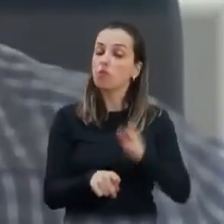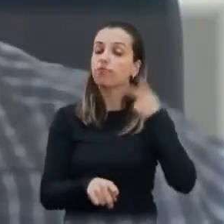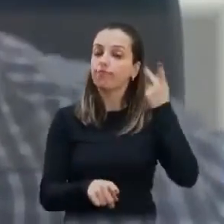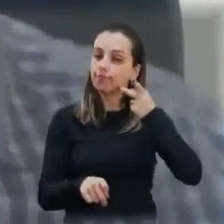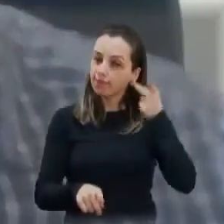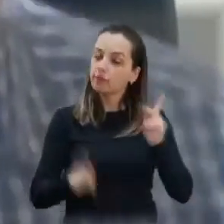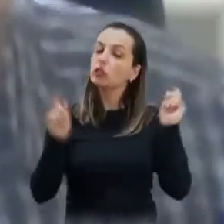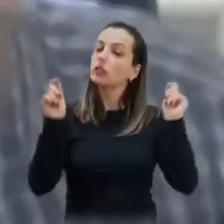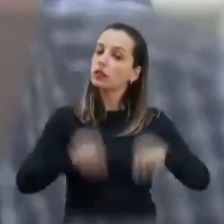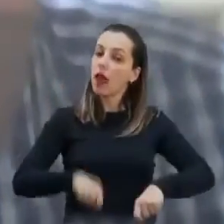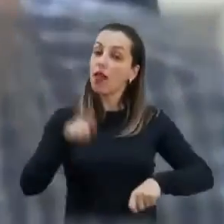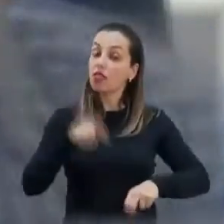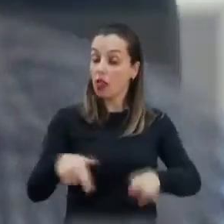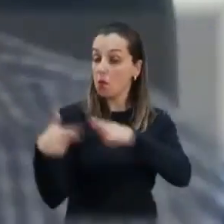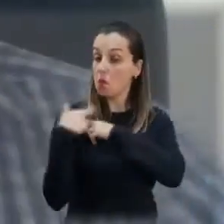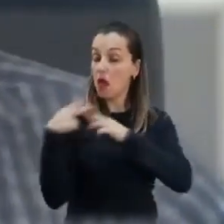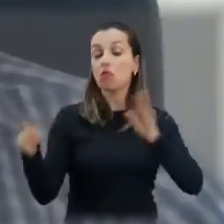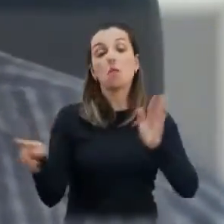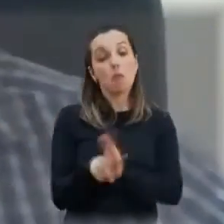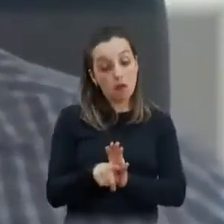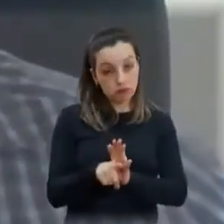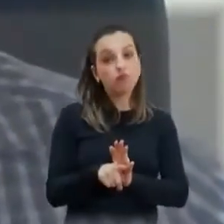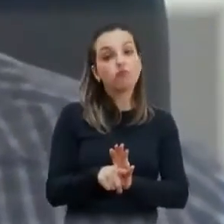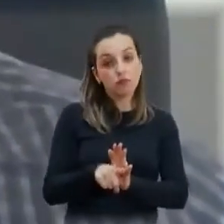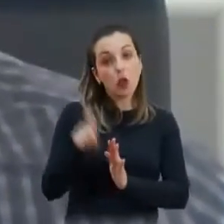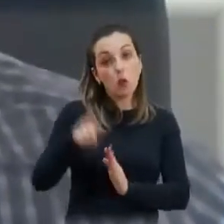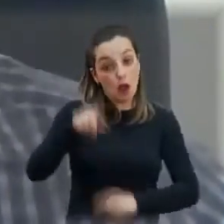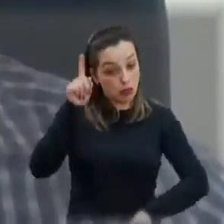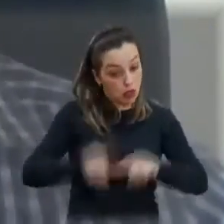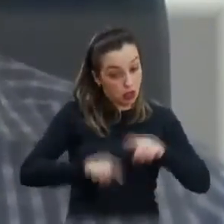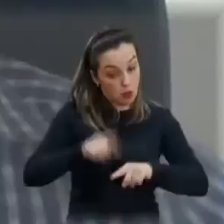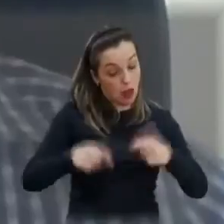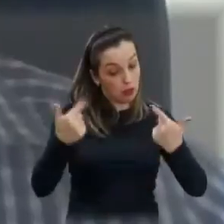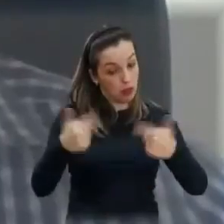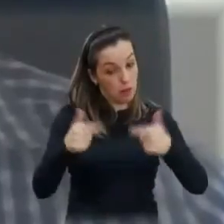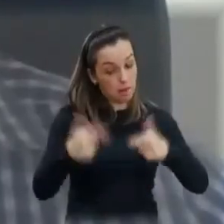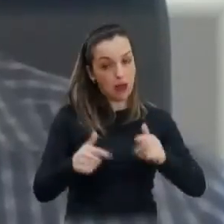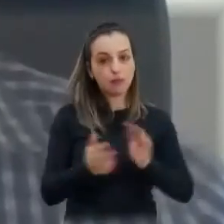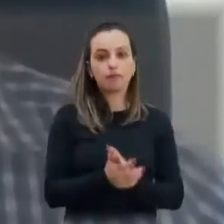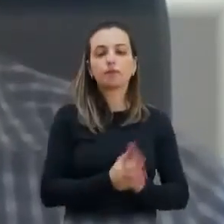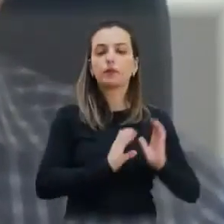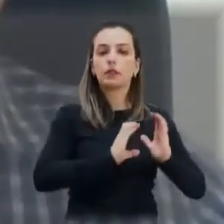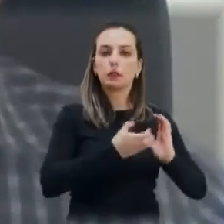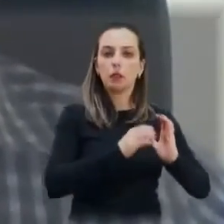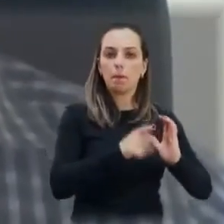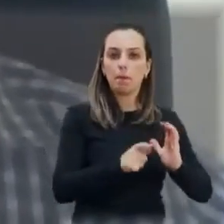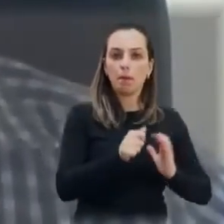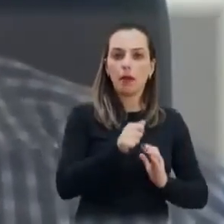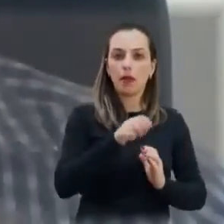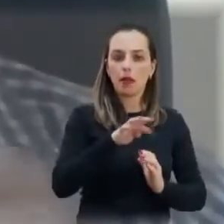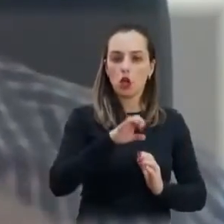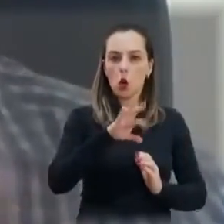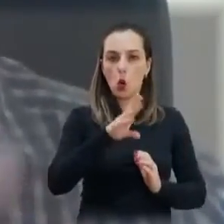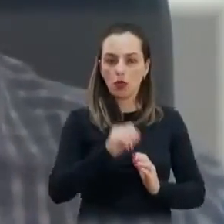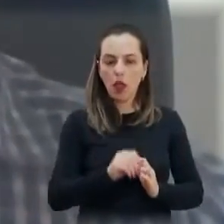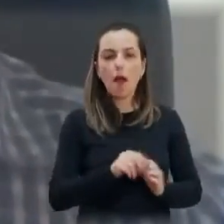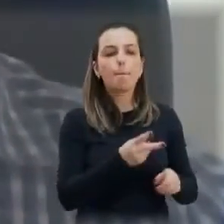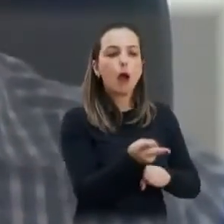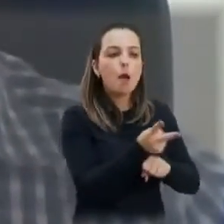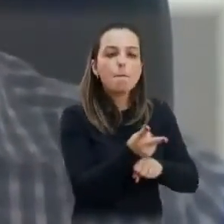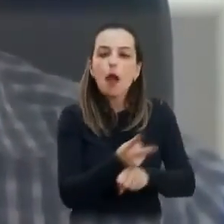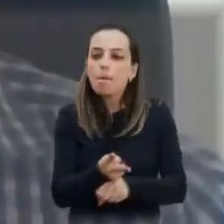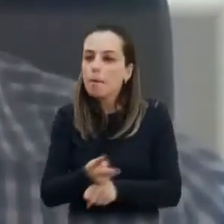vereador. É a prerrogativa dele, é a melhor ferramenta de trabalho que ele tem. O patriota ficou mais ou menos 10 dias com essa SEI procurando